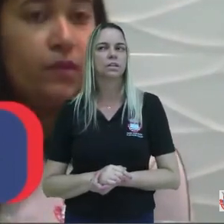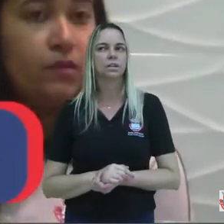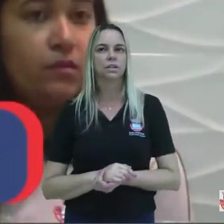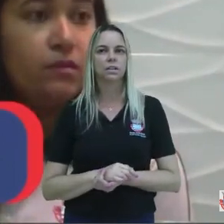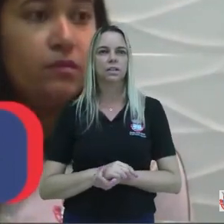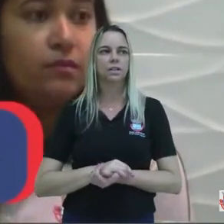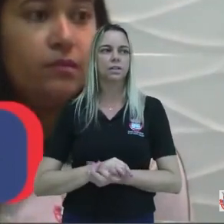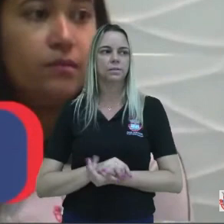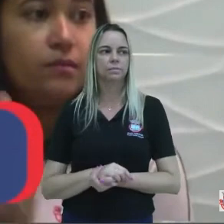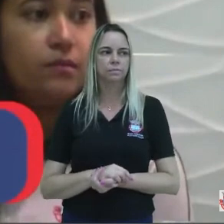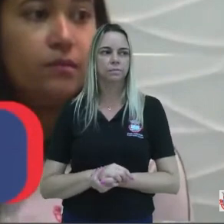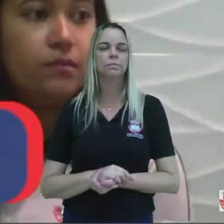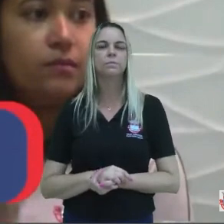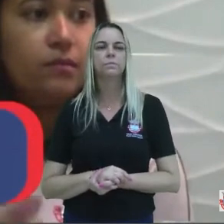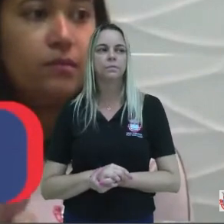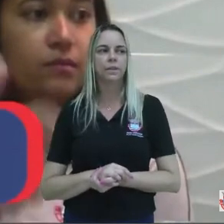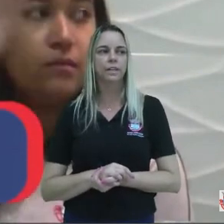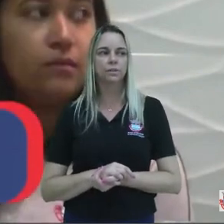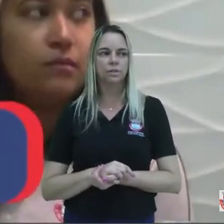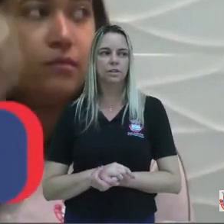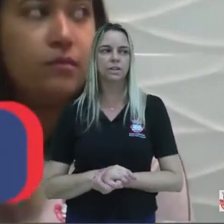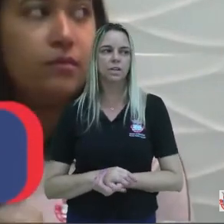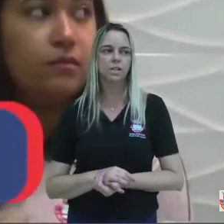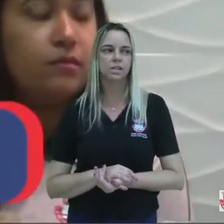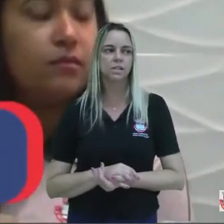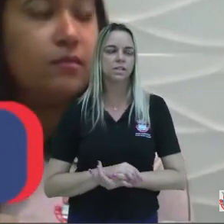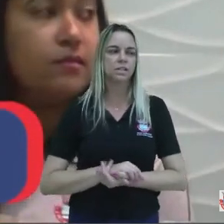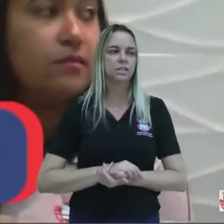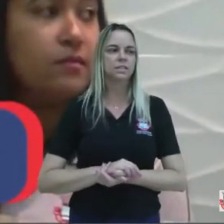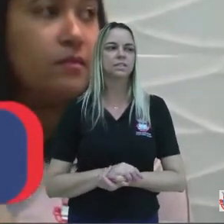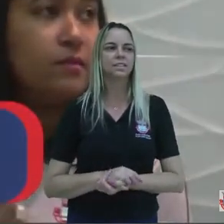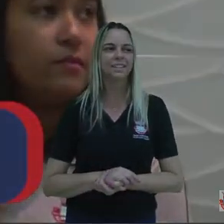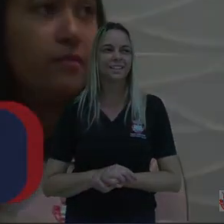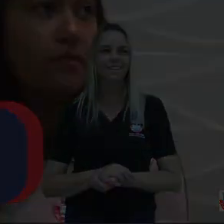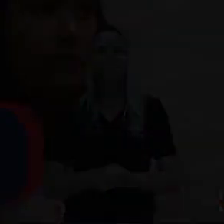que precisei por volta de 10 horas da noite. Agradecer a eles. Muito obrigado, colega. Nada.